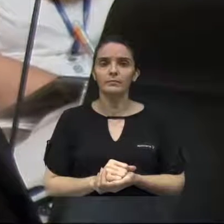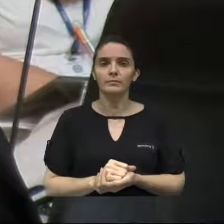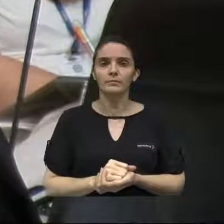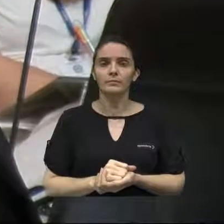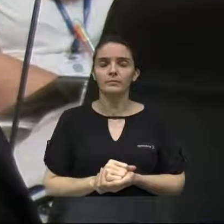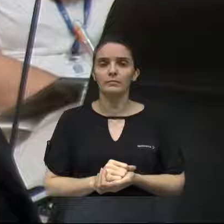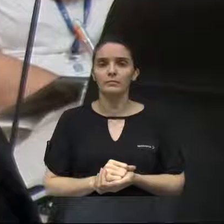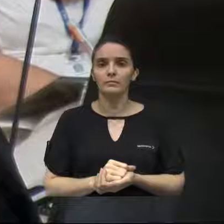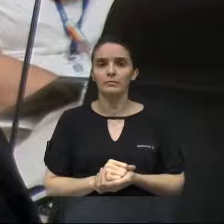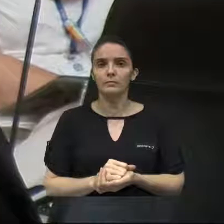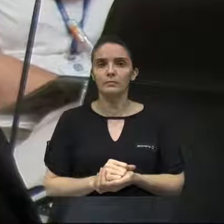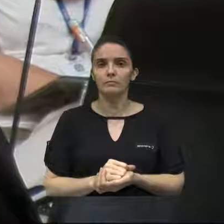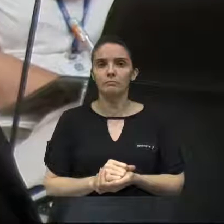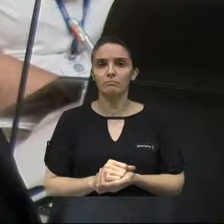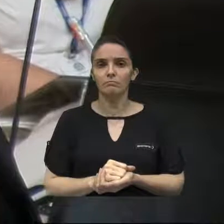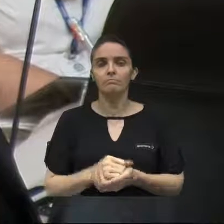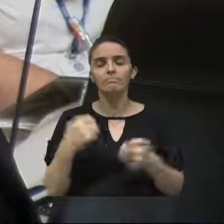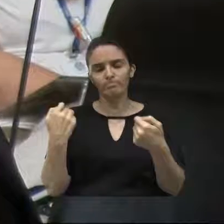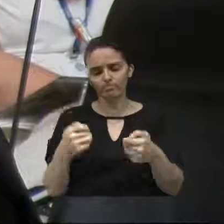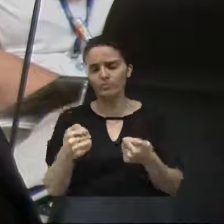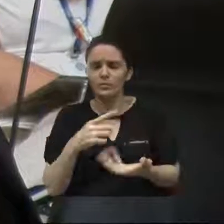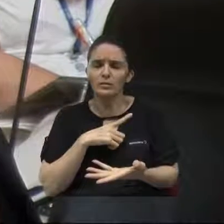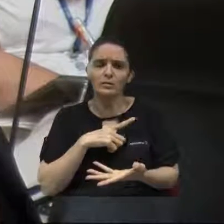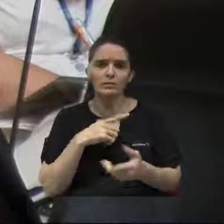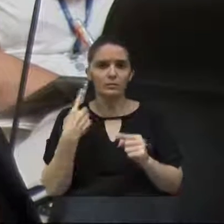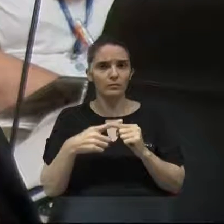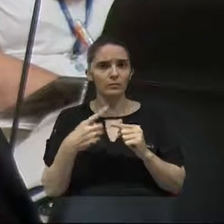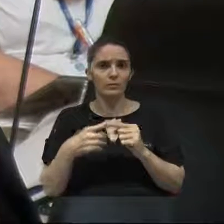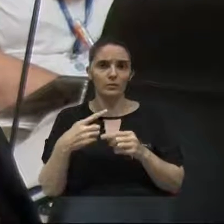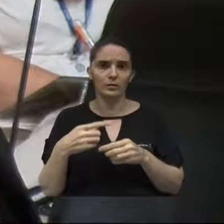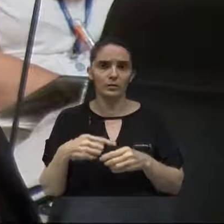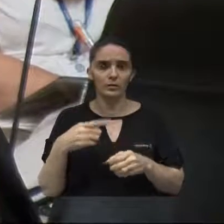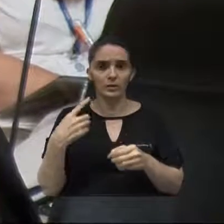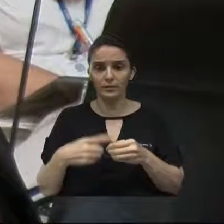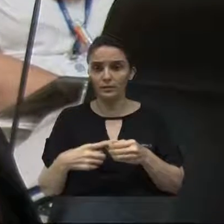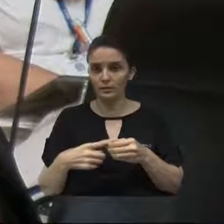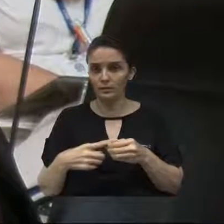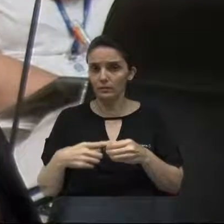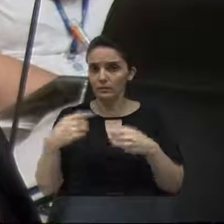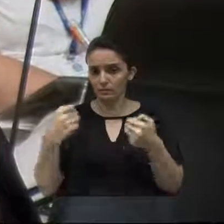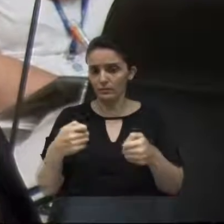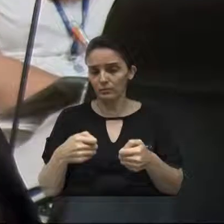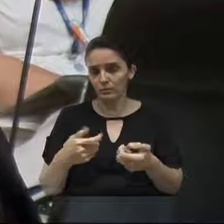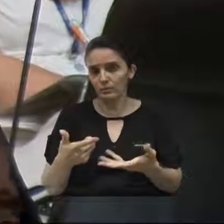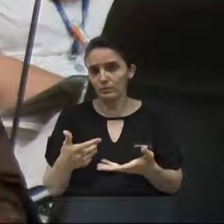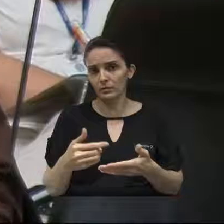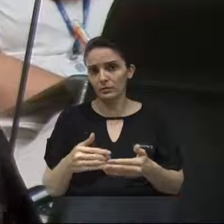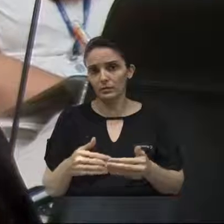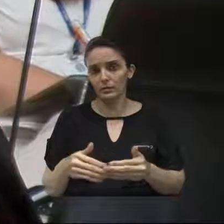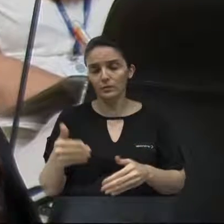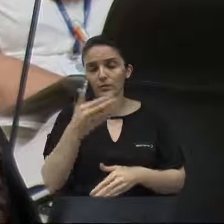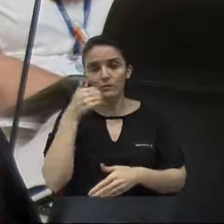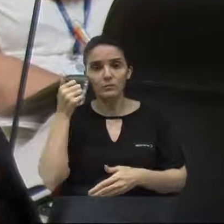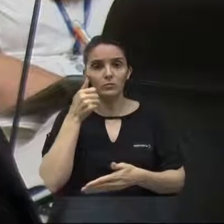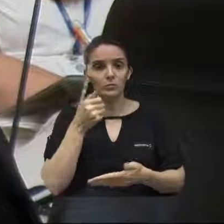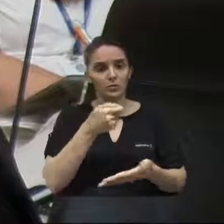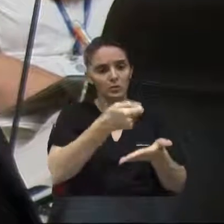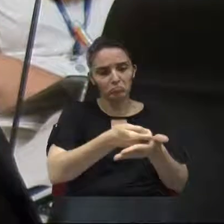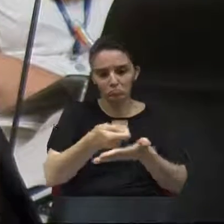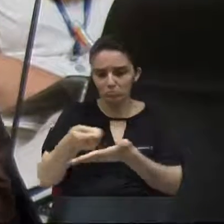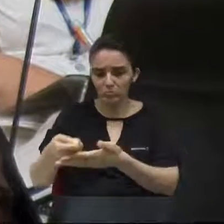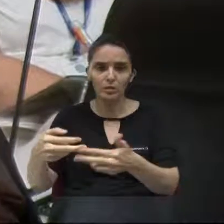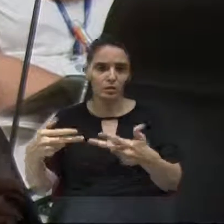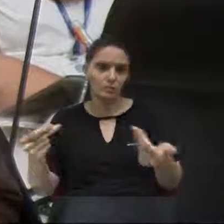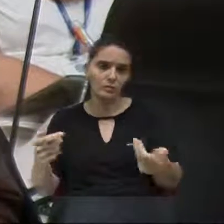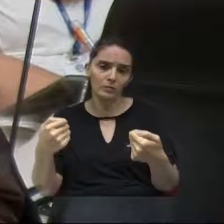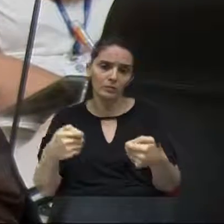deixar de acontecer no nosso município, porque senão daqui a pouco também nós vamos ficar atrasados. Mas que seja realmente no âmbito